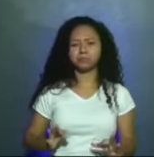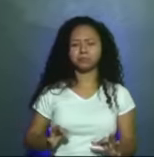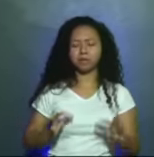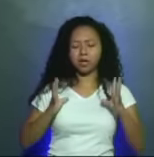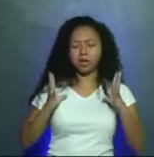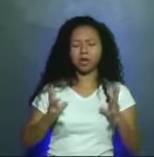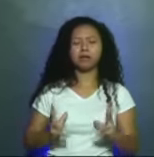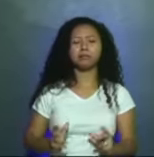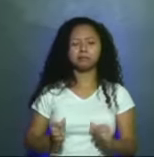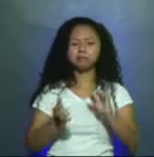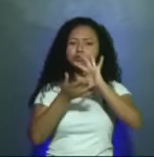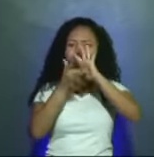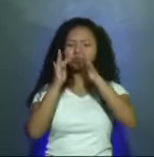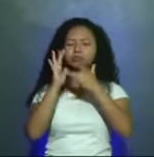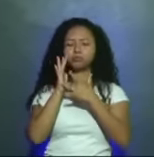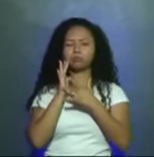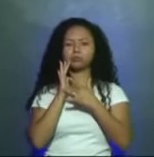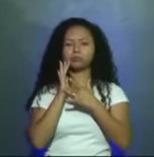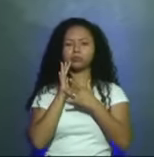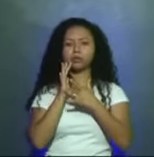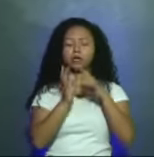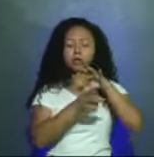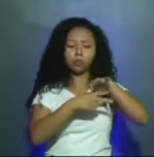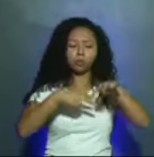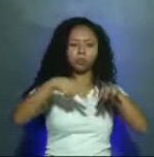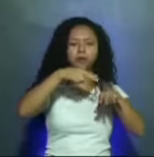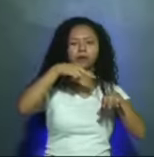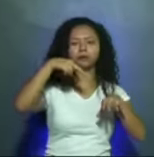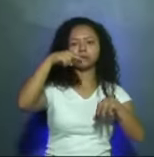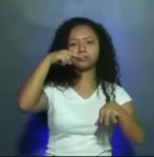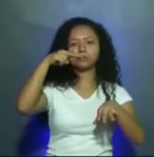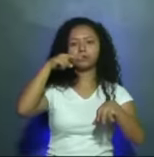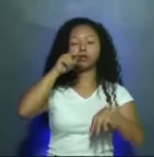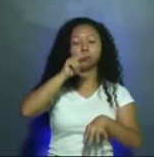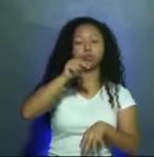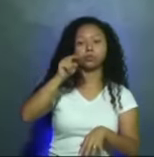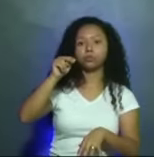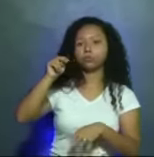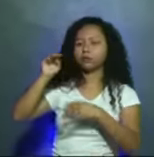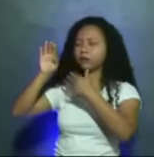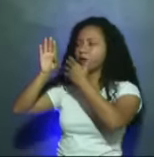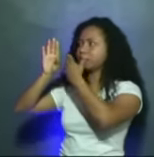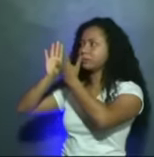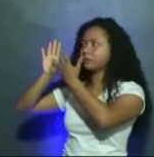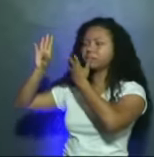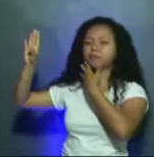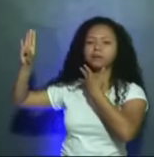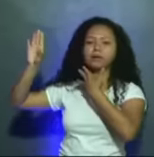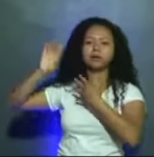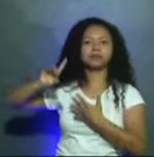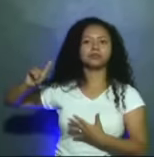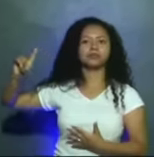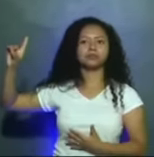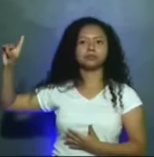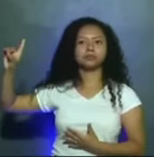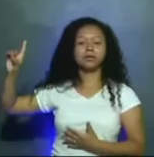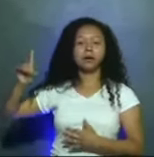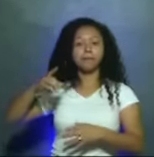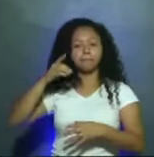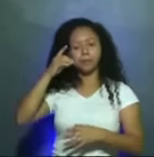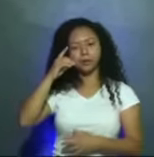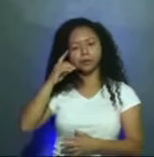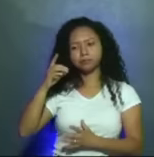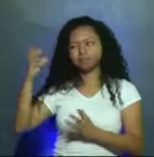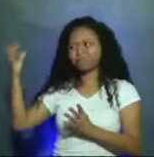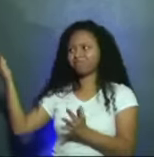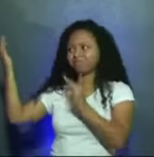ressurreição, nós nunca seríamos separados de Deus, para ter de novo essa comunhão